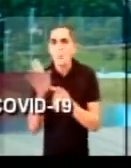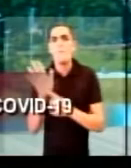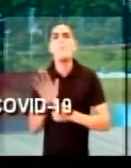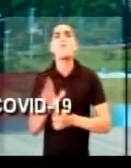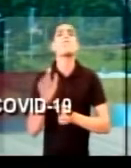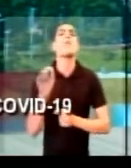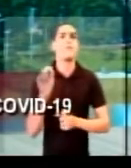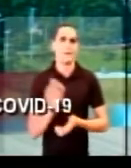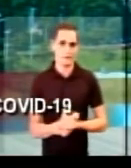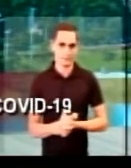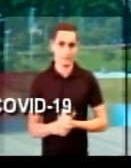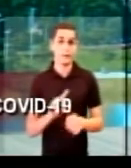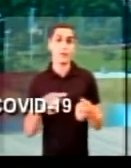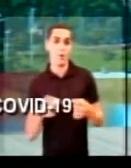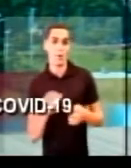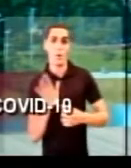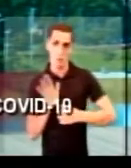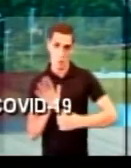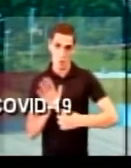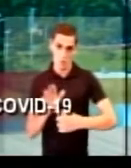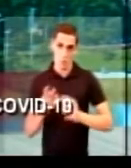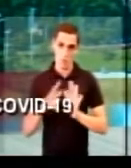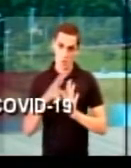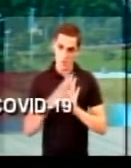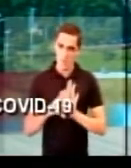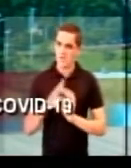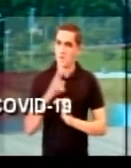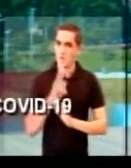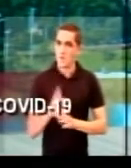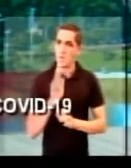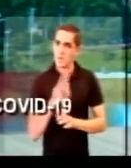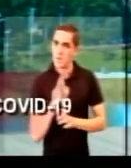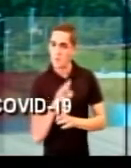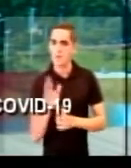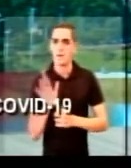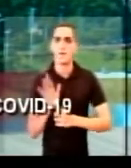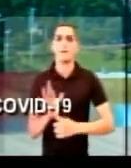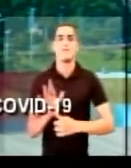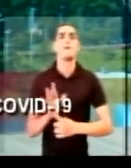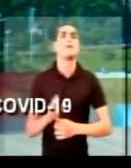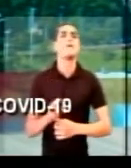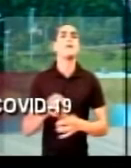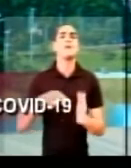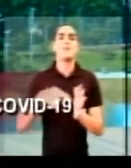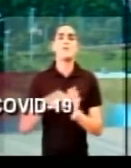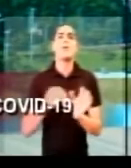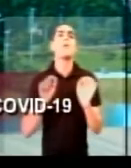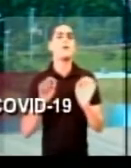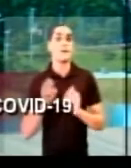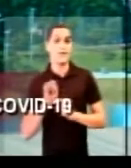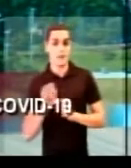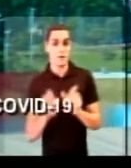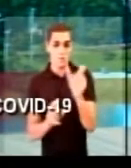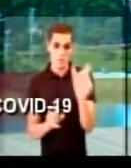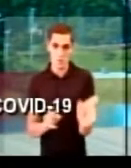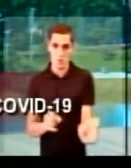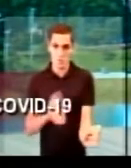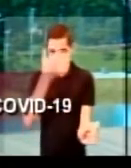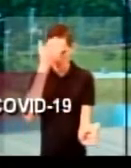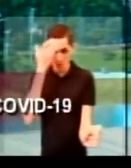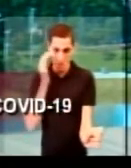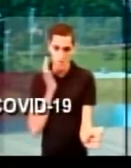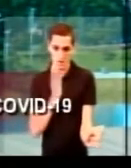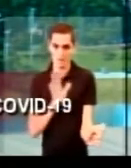Os resultados querem dizer que se você foi exposto ao coronavírus, você